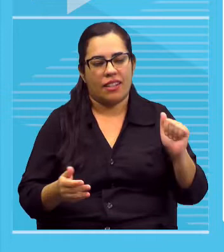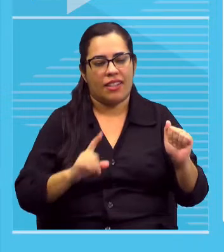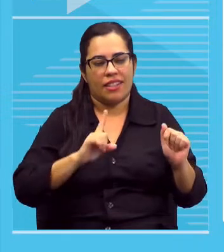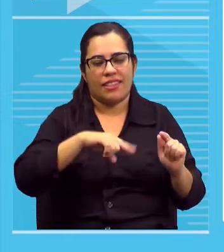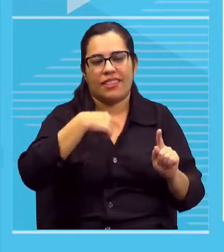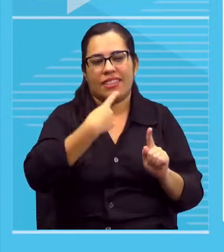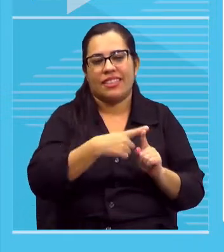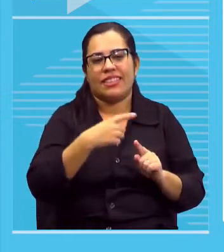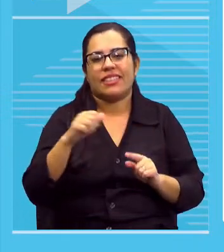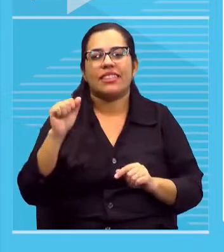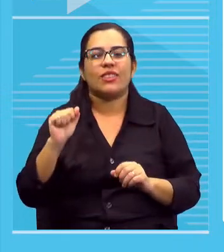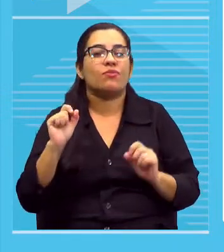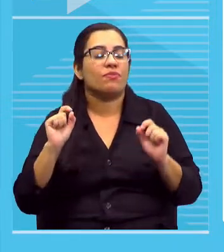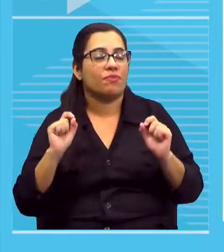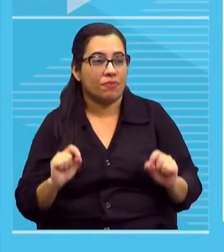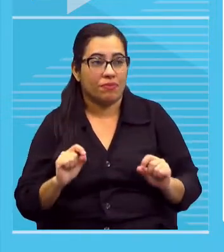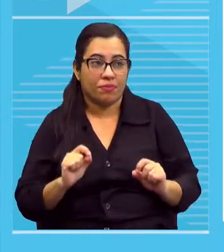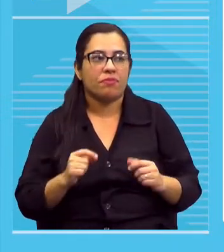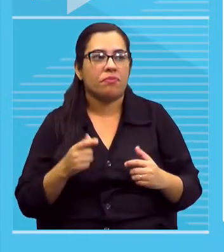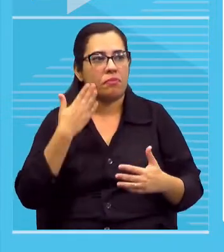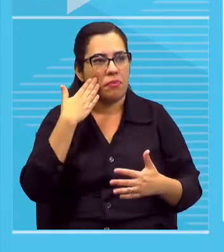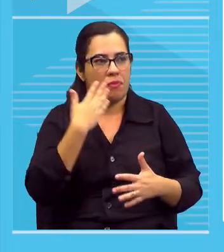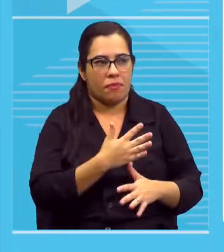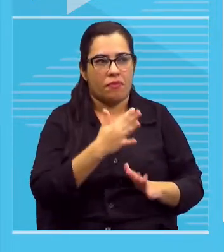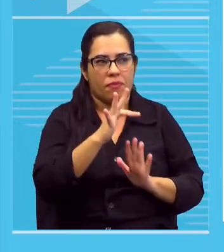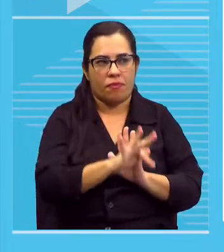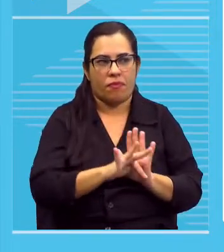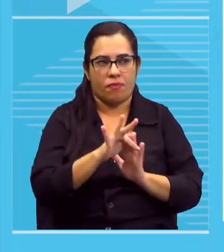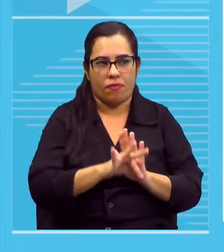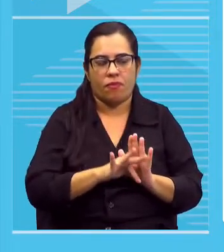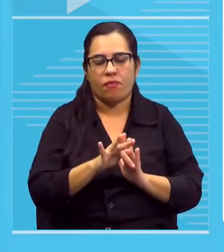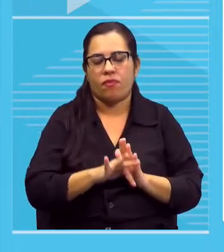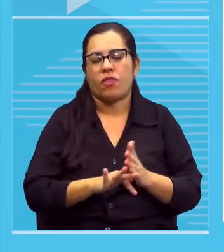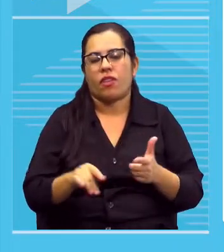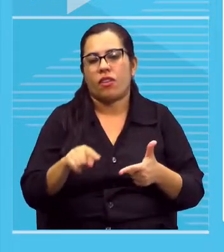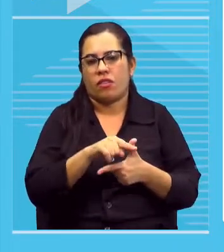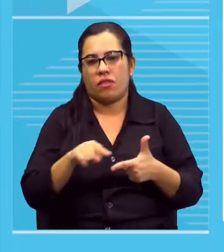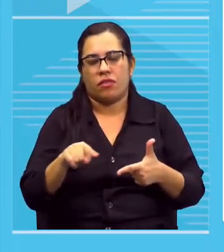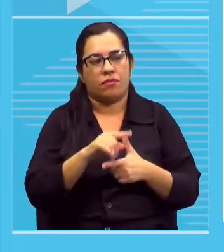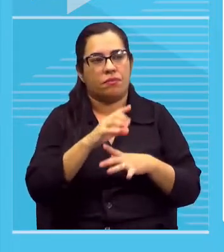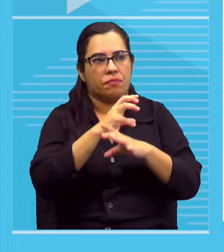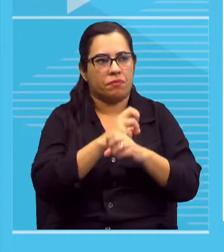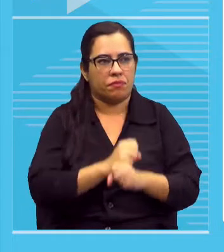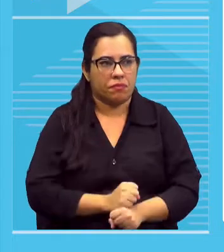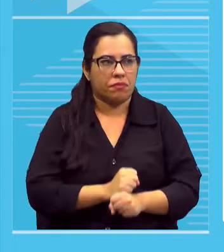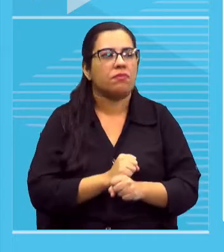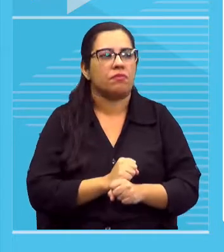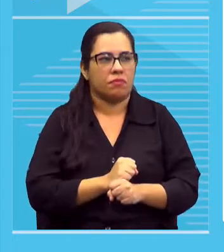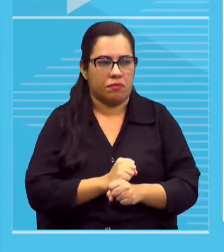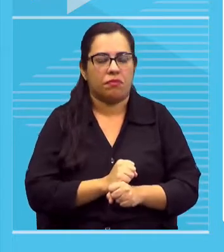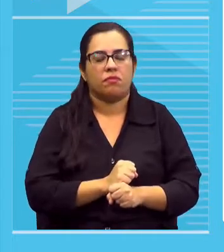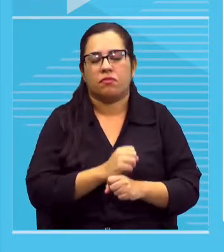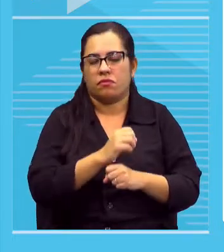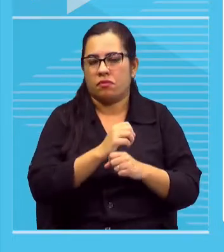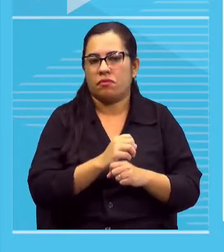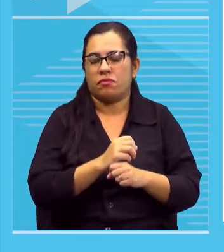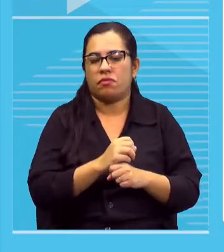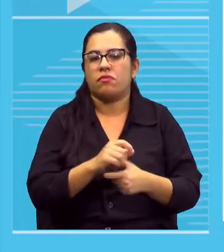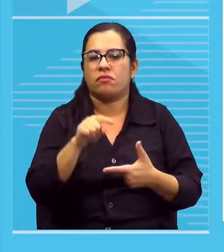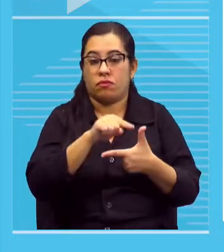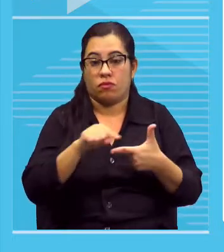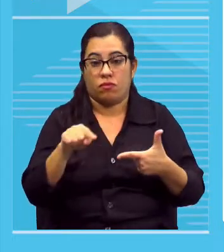ar mais a hora aí ó de acordo com a fórmula do Cosseno da soma Olha aí ao cosseno de dois a